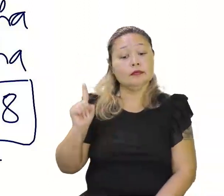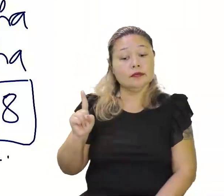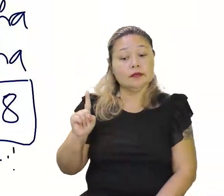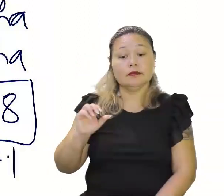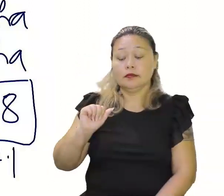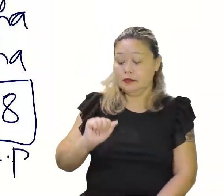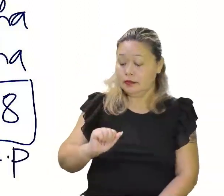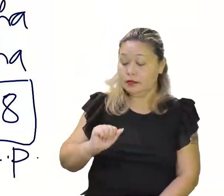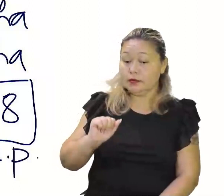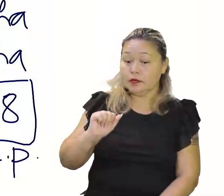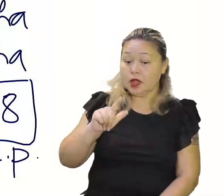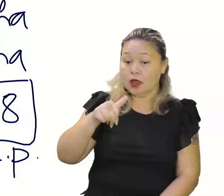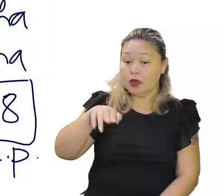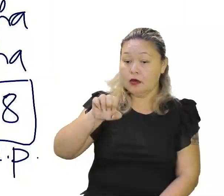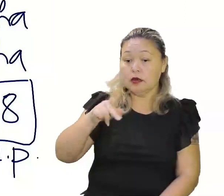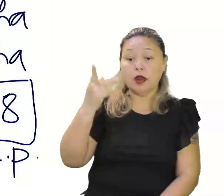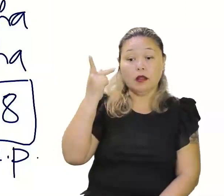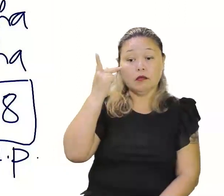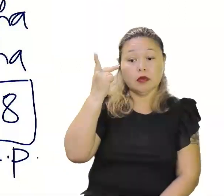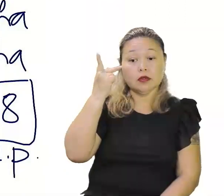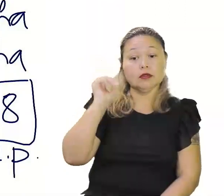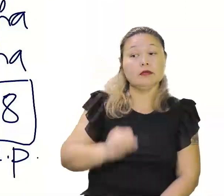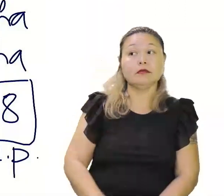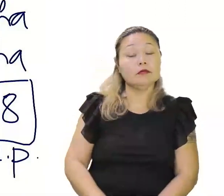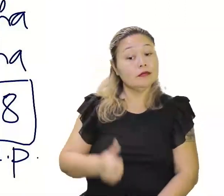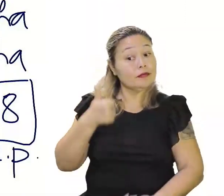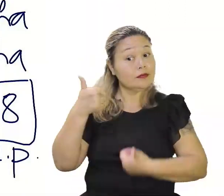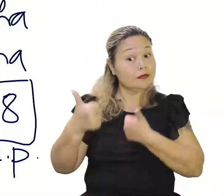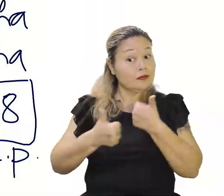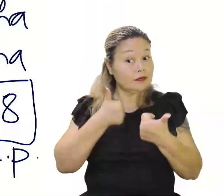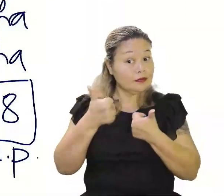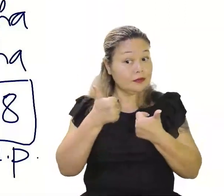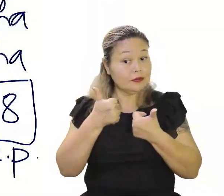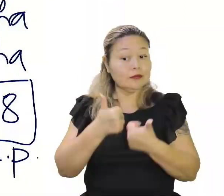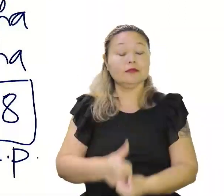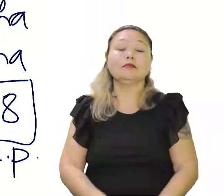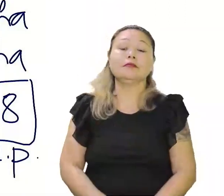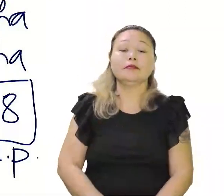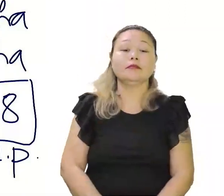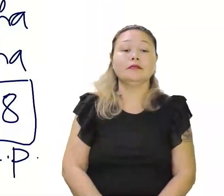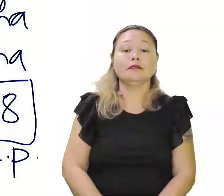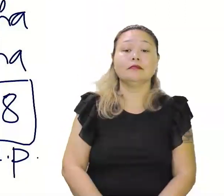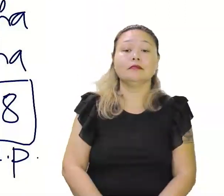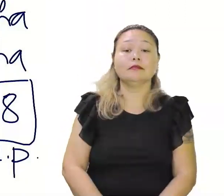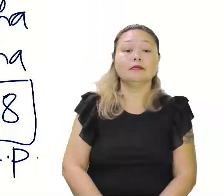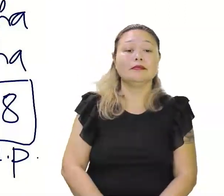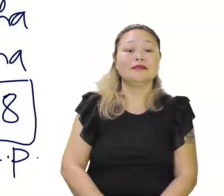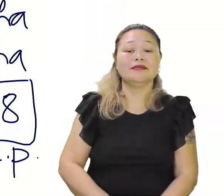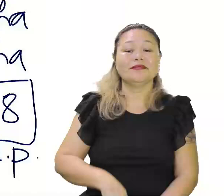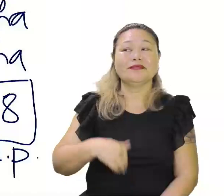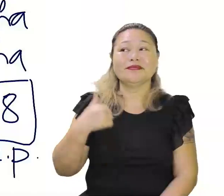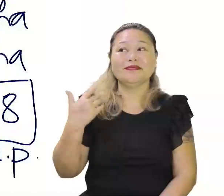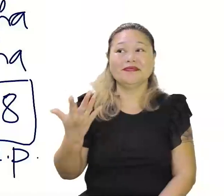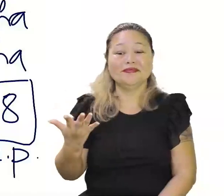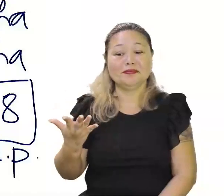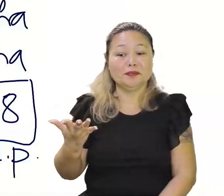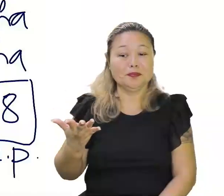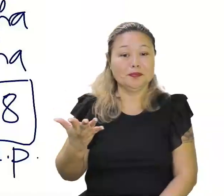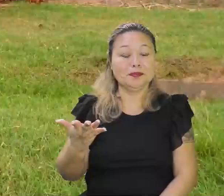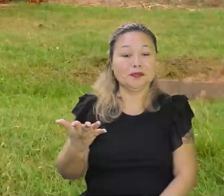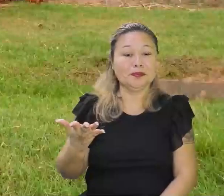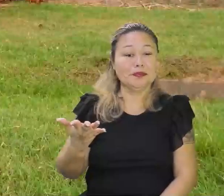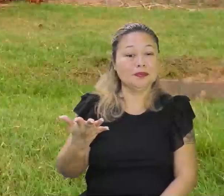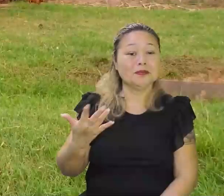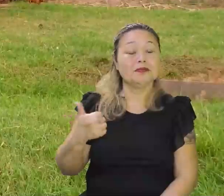alqueires paulistas. Beleza? Beleza. Olha aí, assim, né? Trabalha